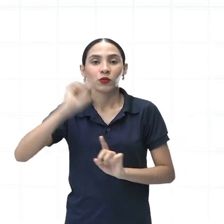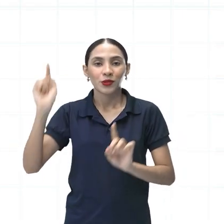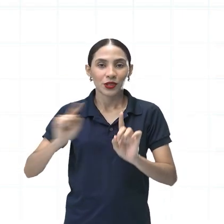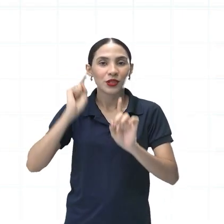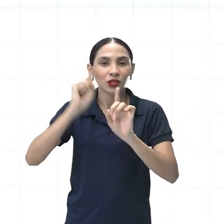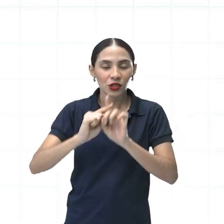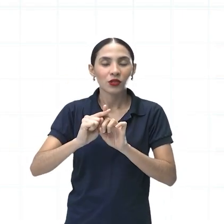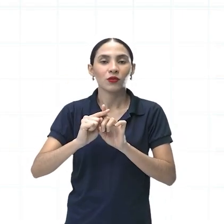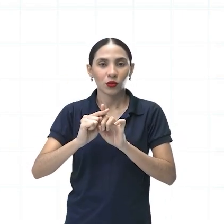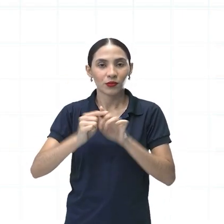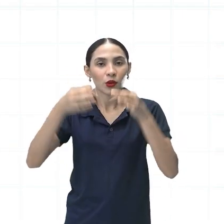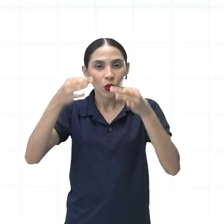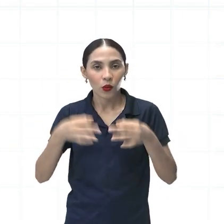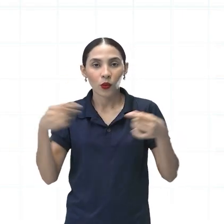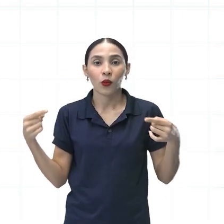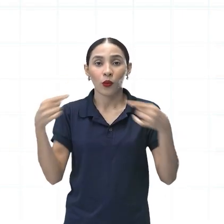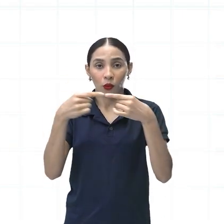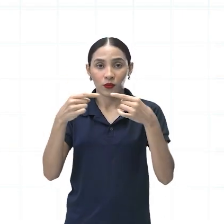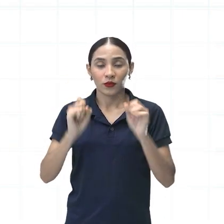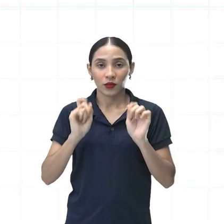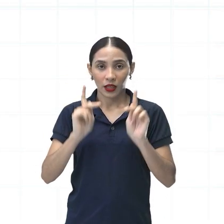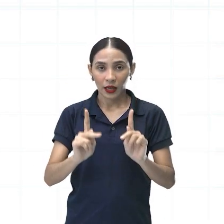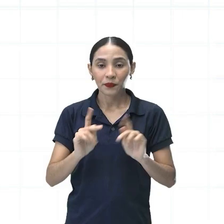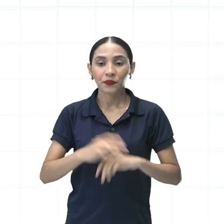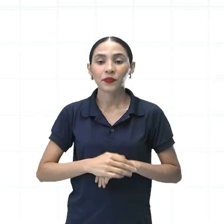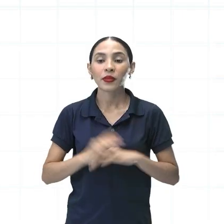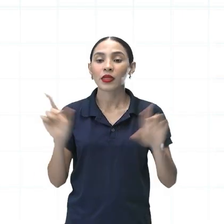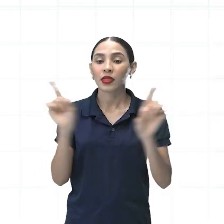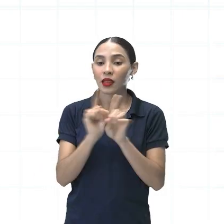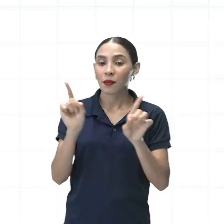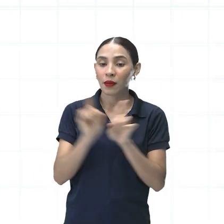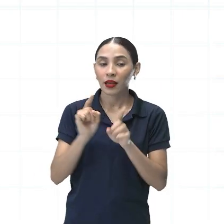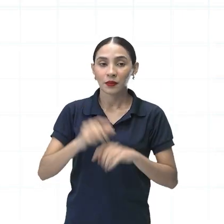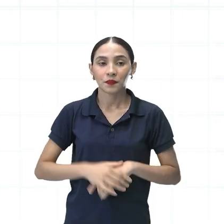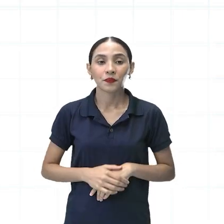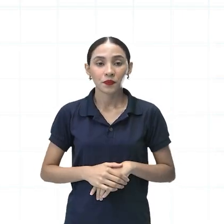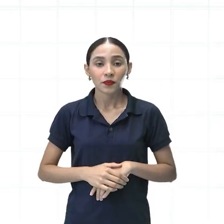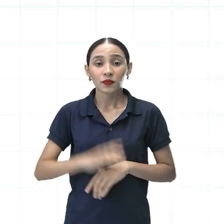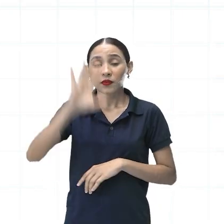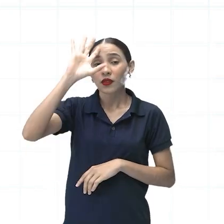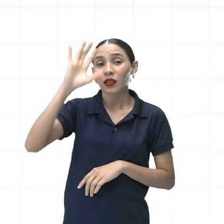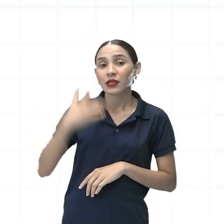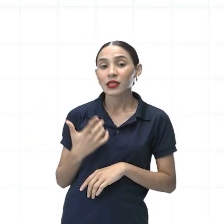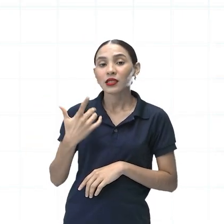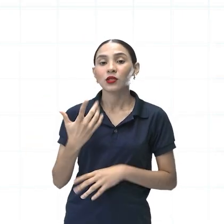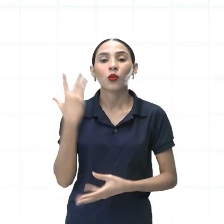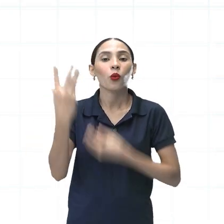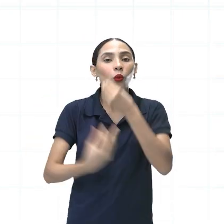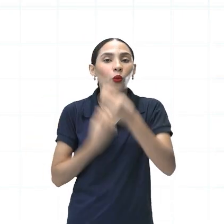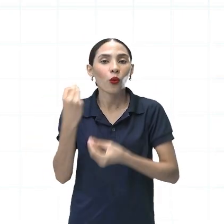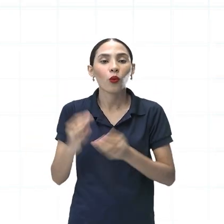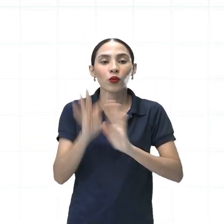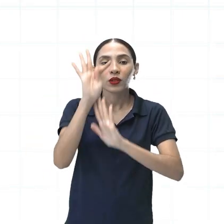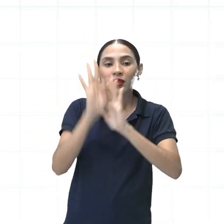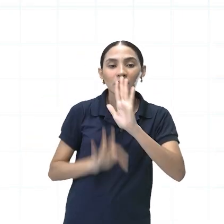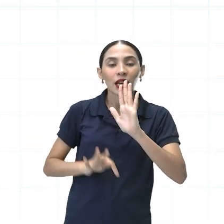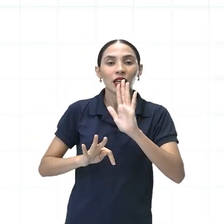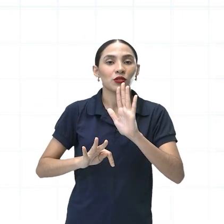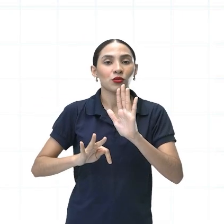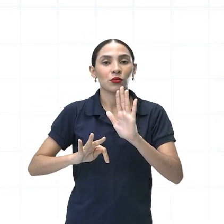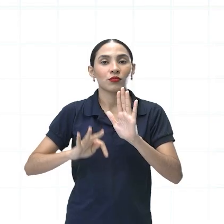propósito artístico, certo? Ele também decide a forma como o texto